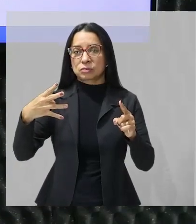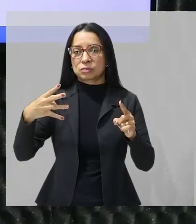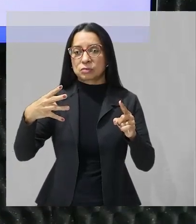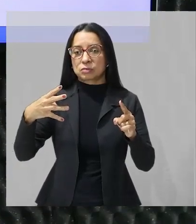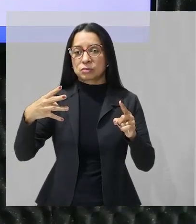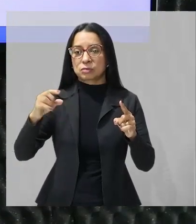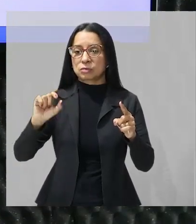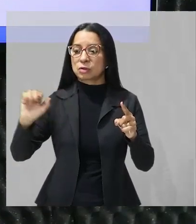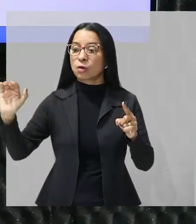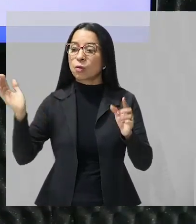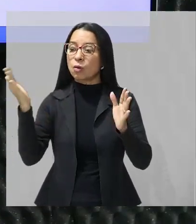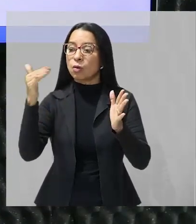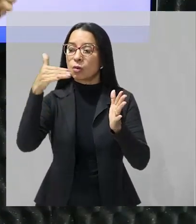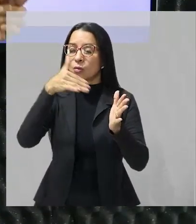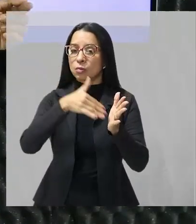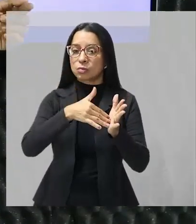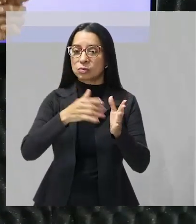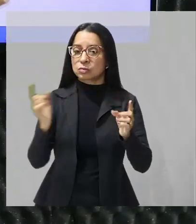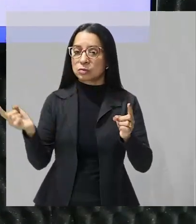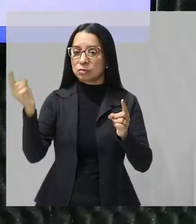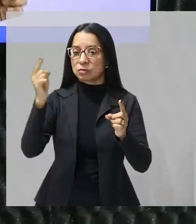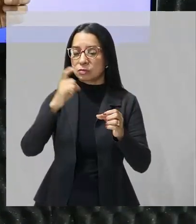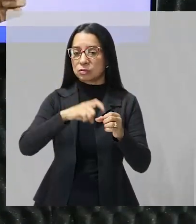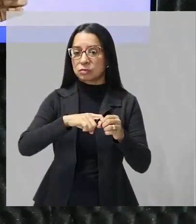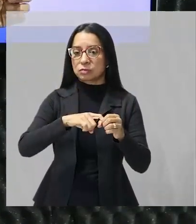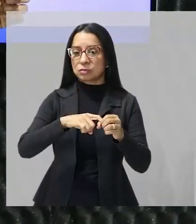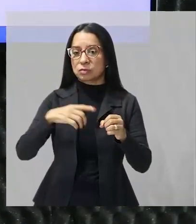20,4, tá? E retornou lá